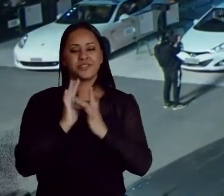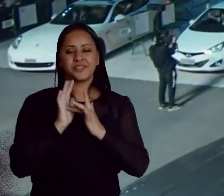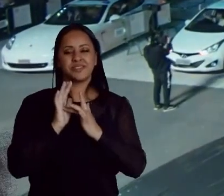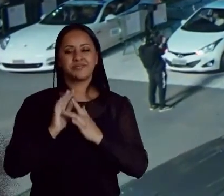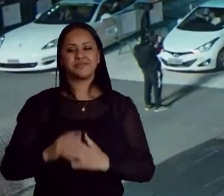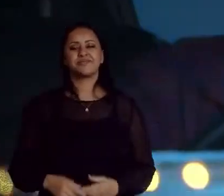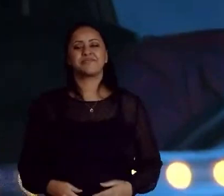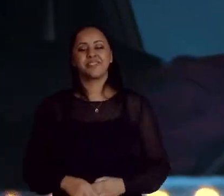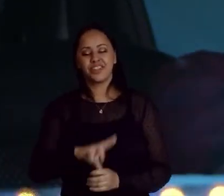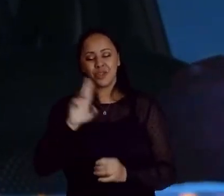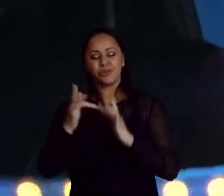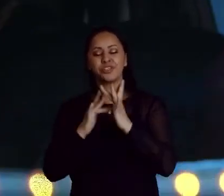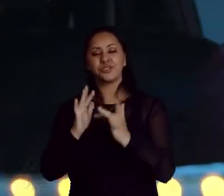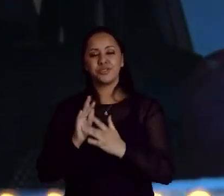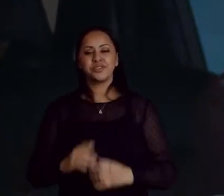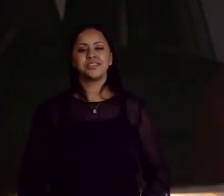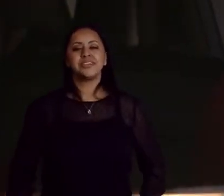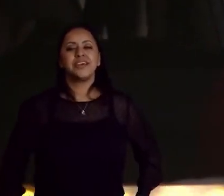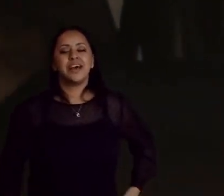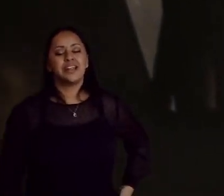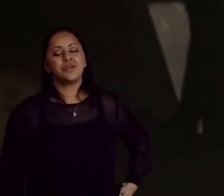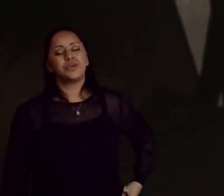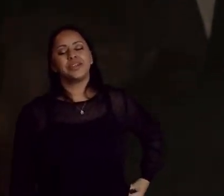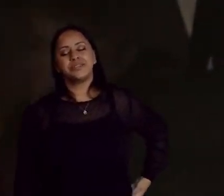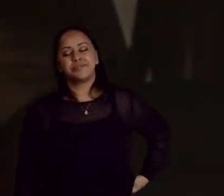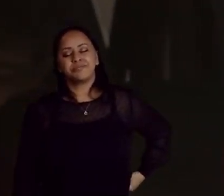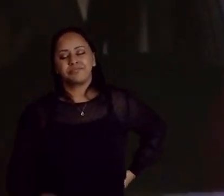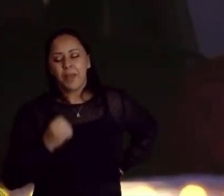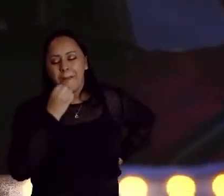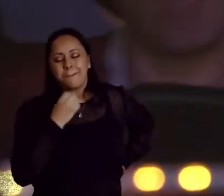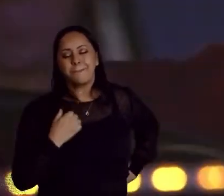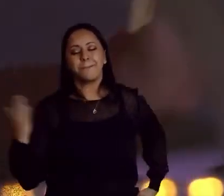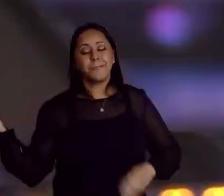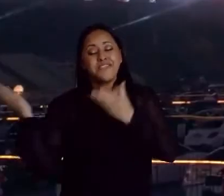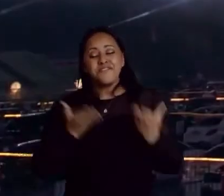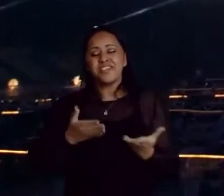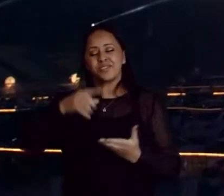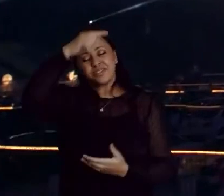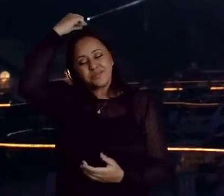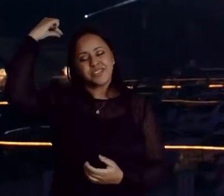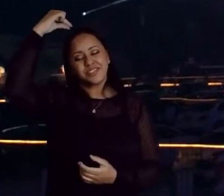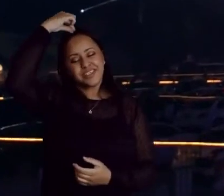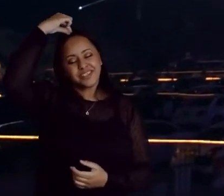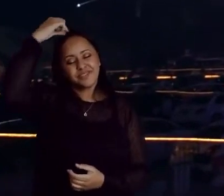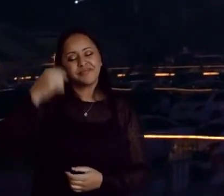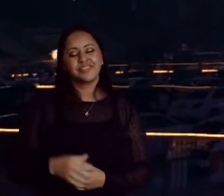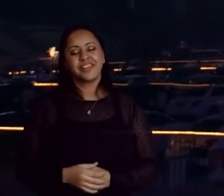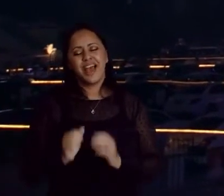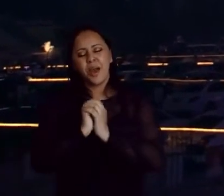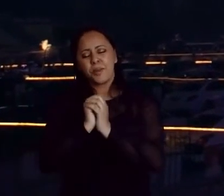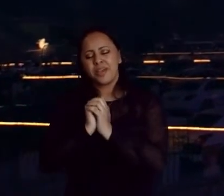Cristo. Em nome de Jesus Cristo. Seja bem-vindo aqui, Espírito Santo. Em nome de Jesus.